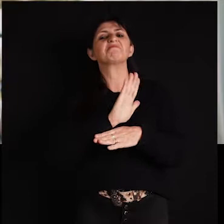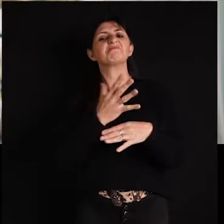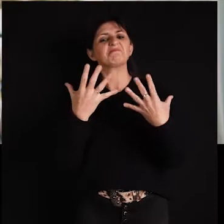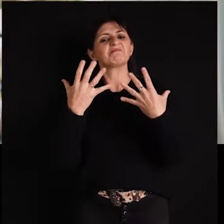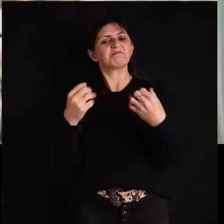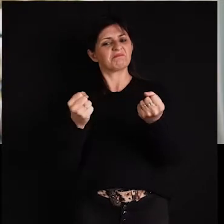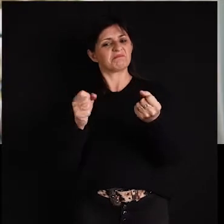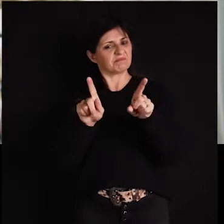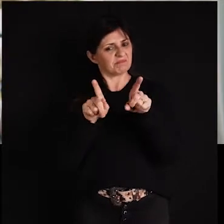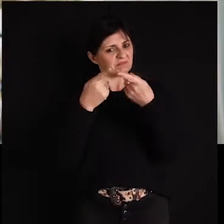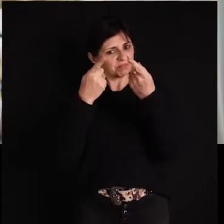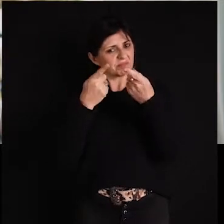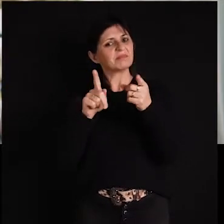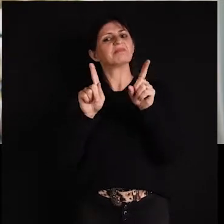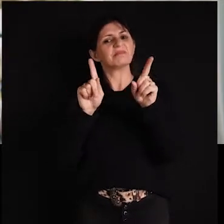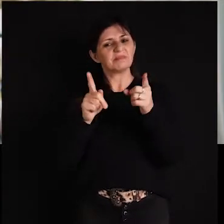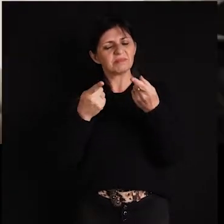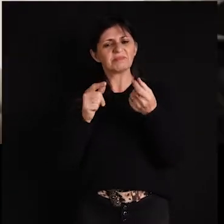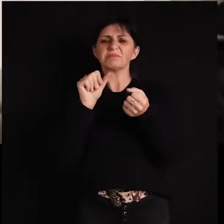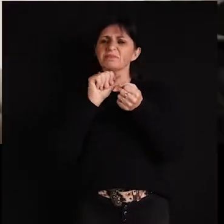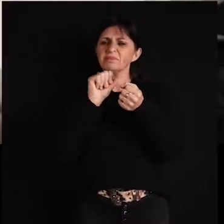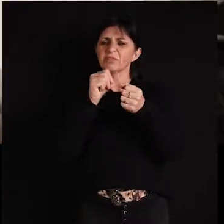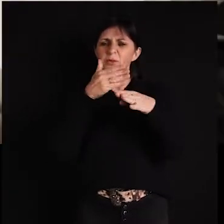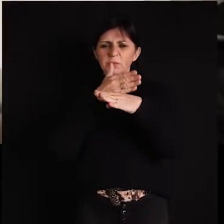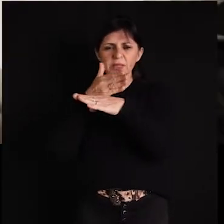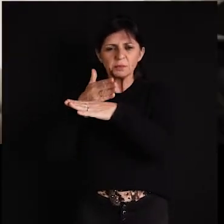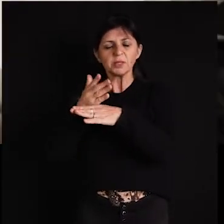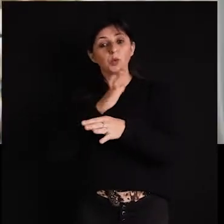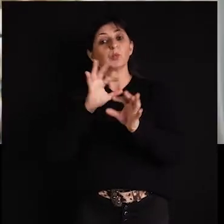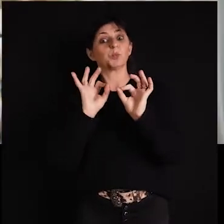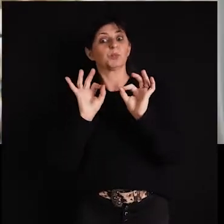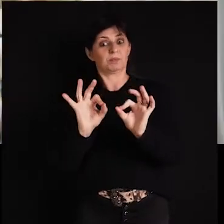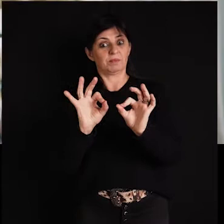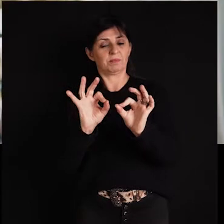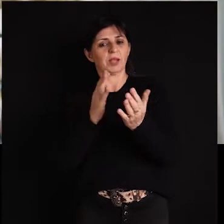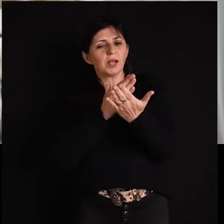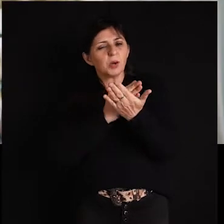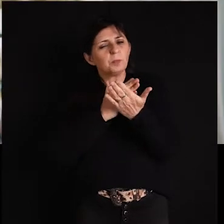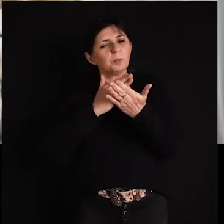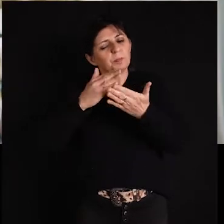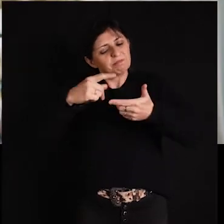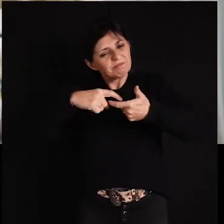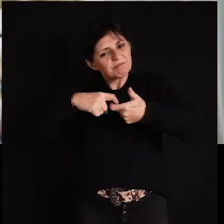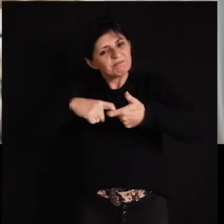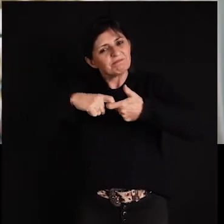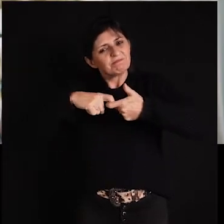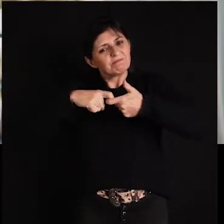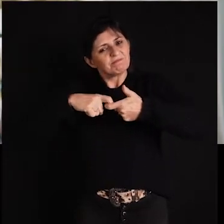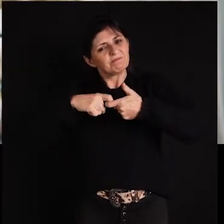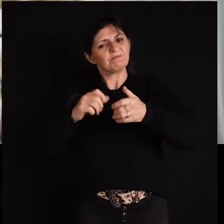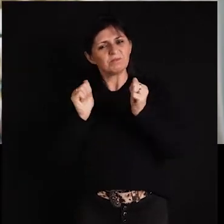como músico, fiz a parte de solfejo, deu tudo certo. Ali começou daí uma amizade com o